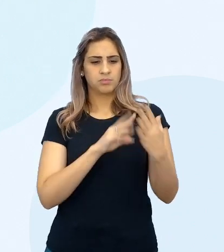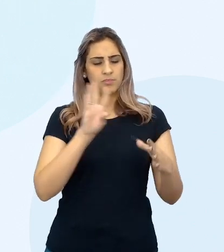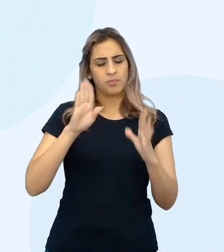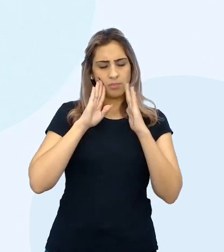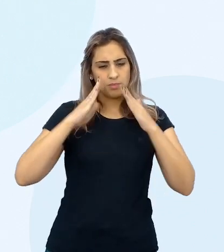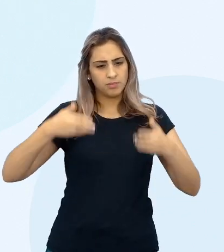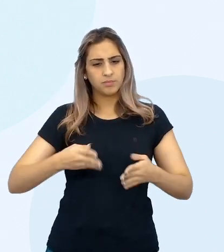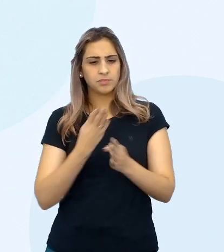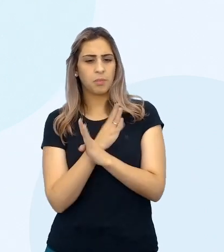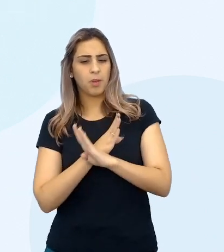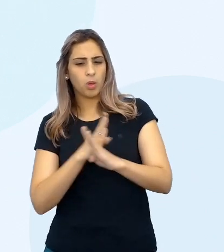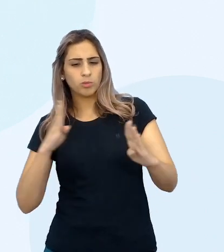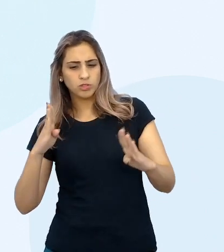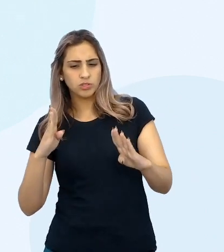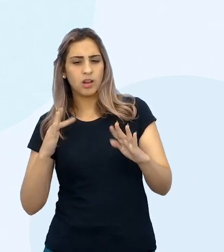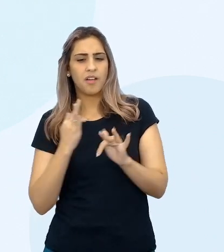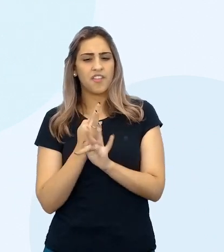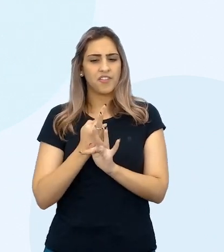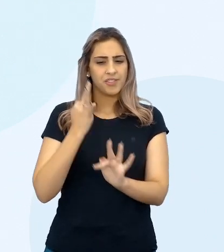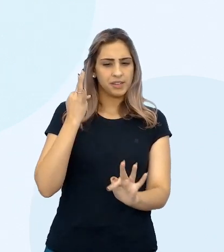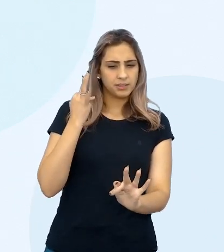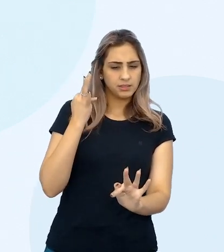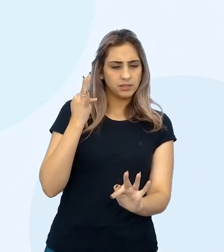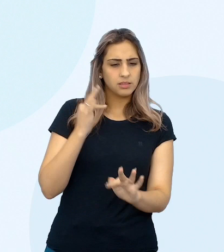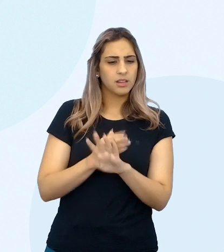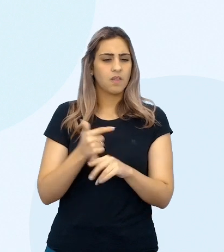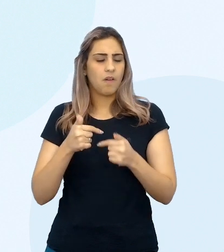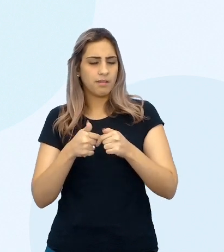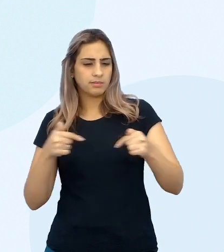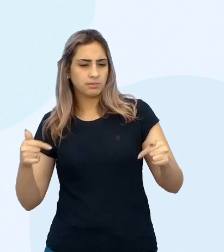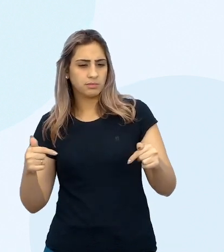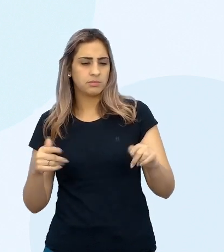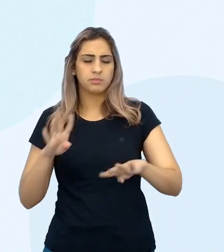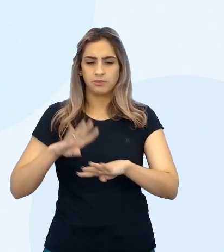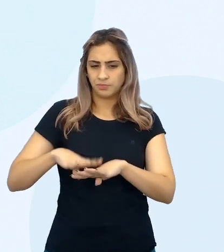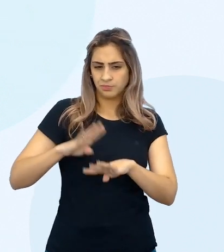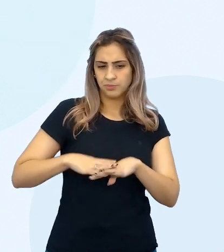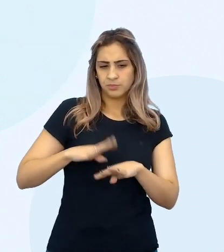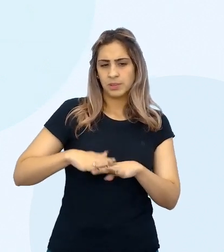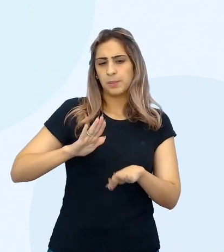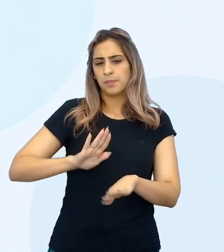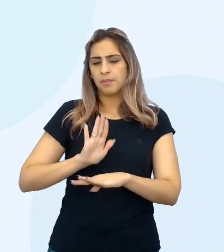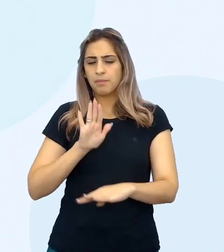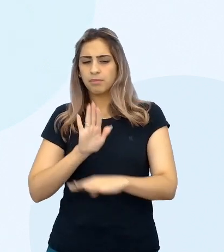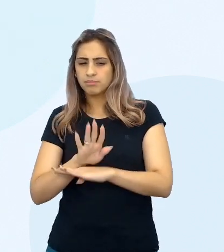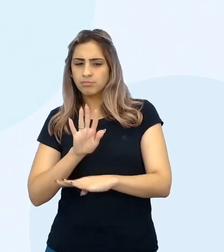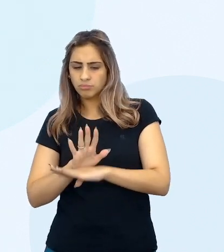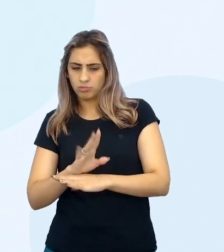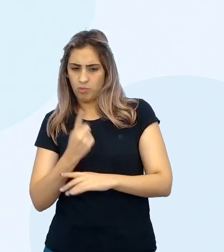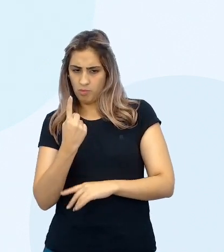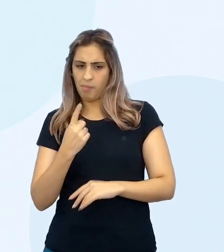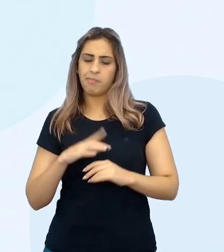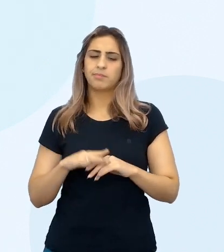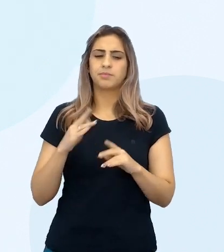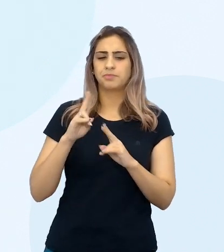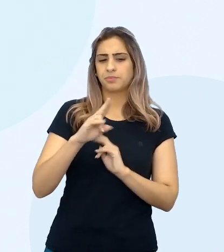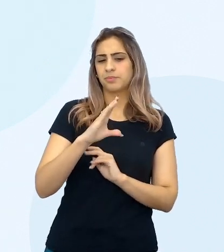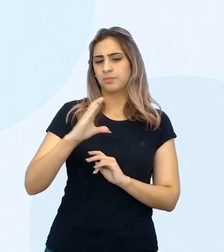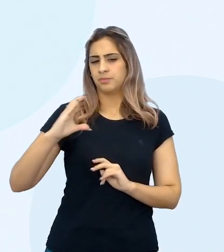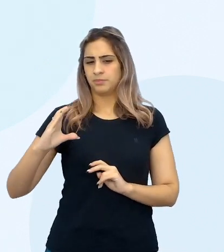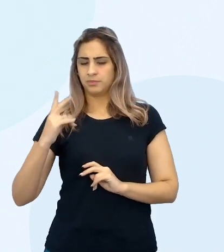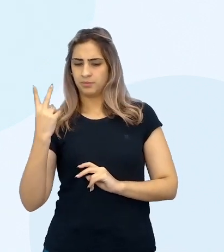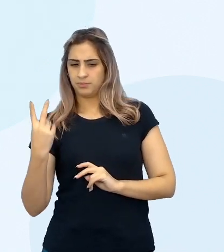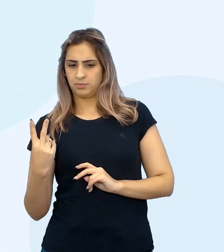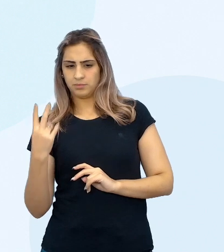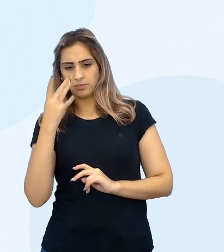mais para biologia, para física, para química, e a matemática está mais como uma ferramenta, tá bom? A unidade 2, o C2, é